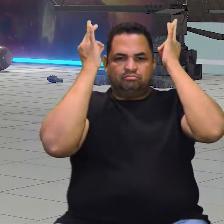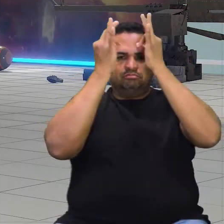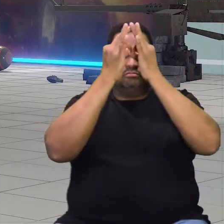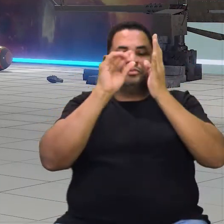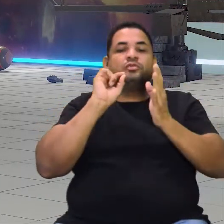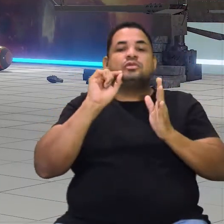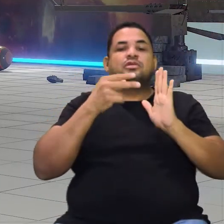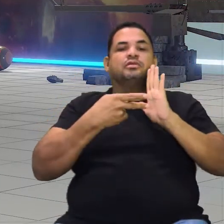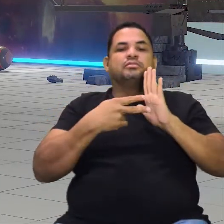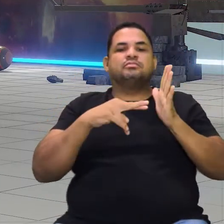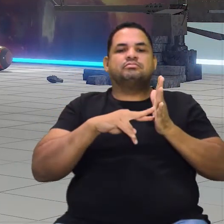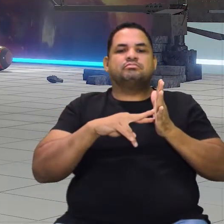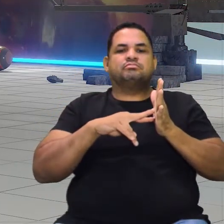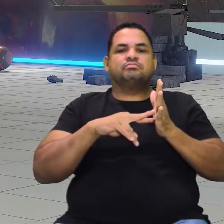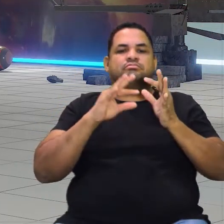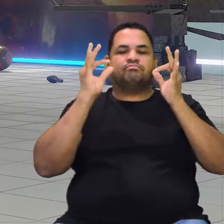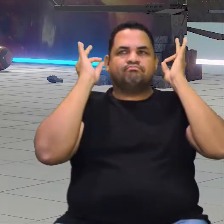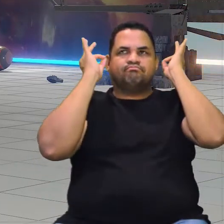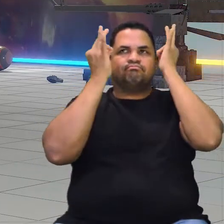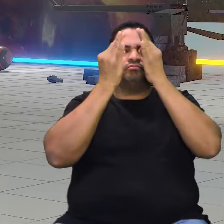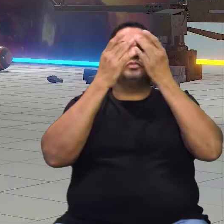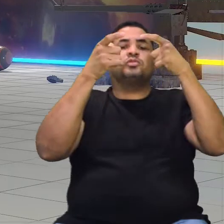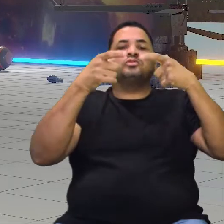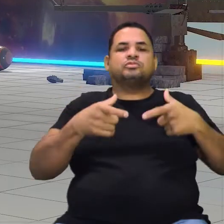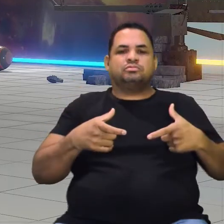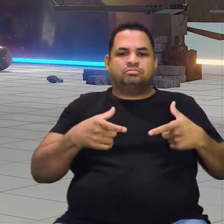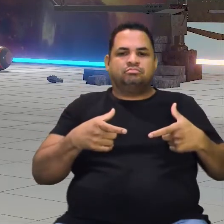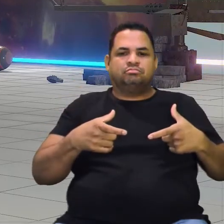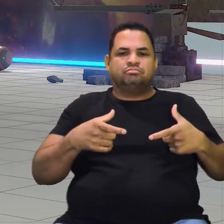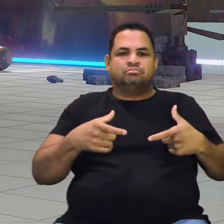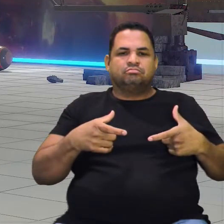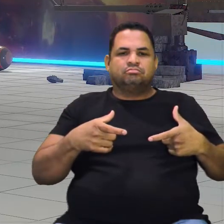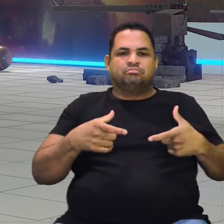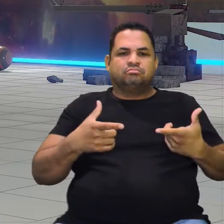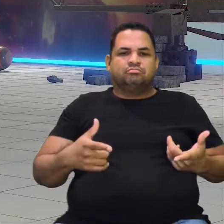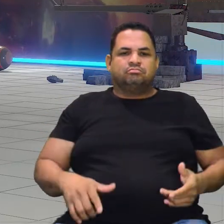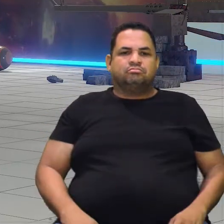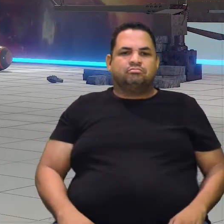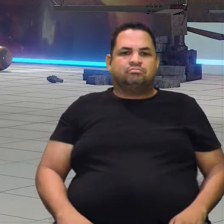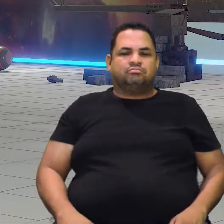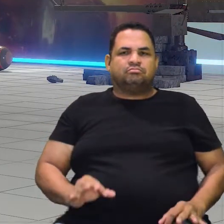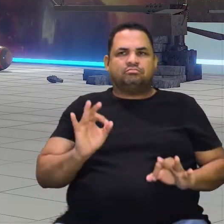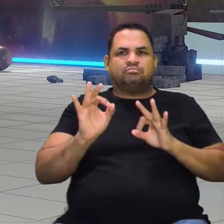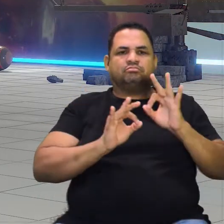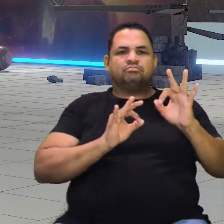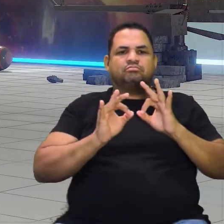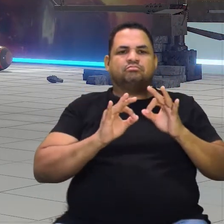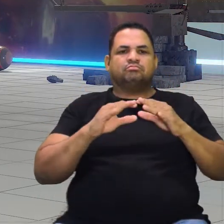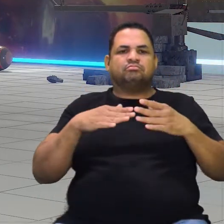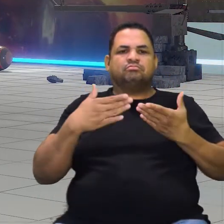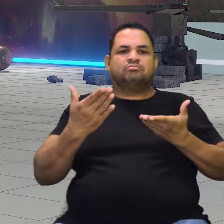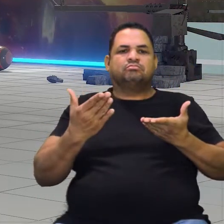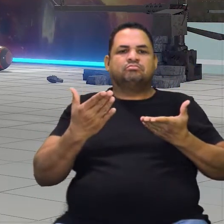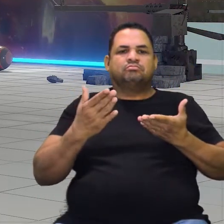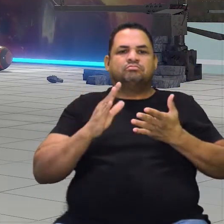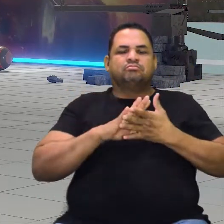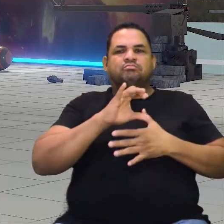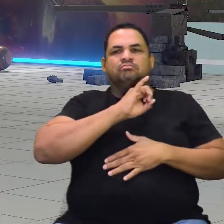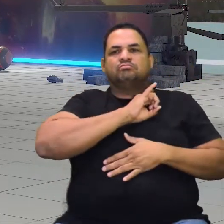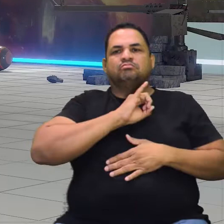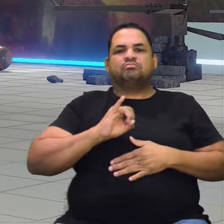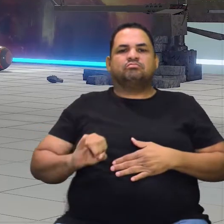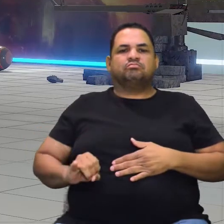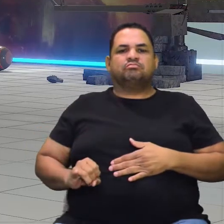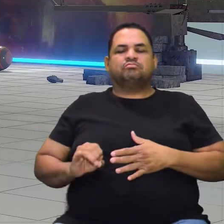Grécia? Aonde fica a Grécia? Será que a Grécia se formou enquanto um império, como foi o